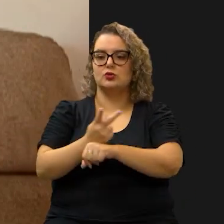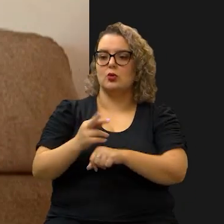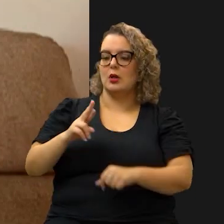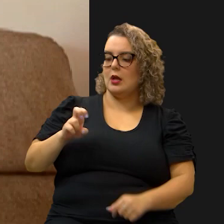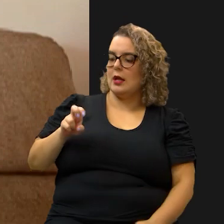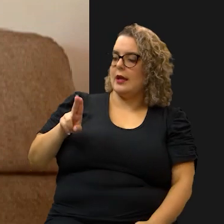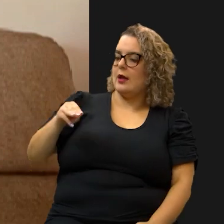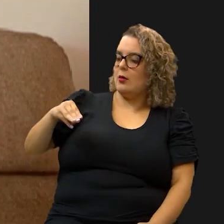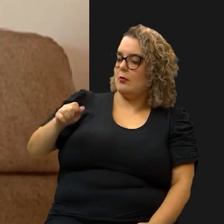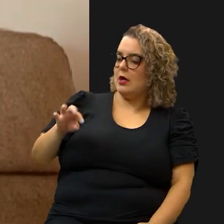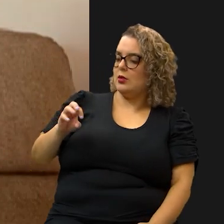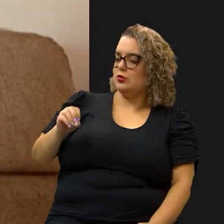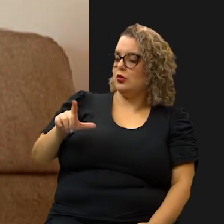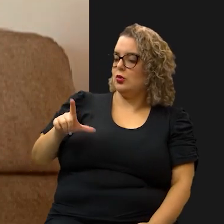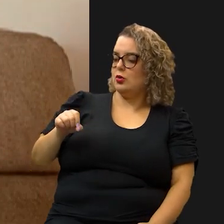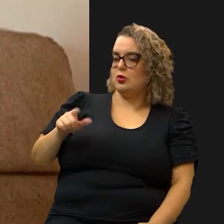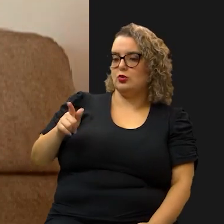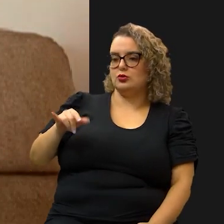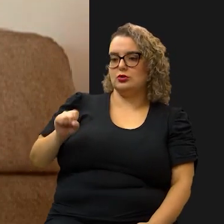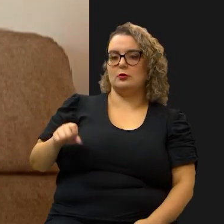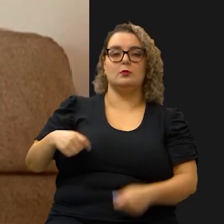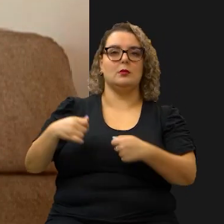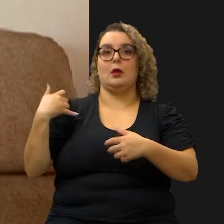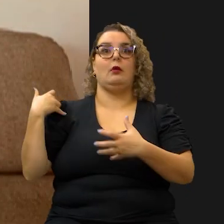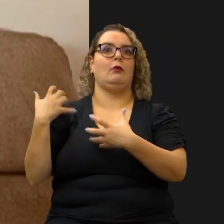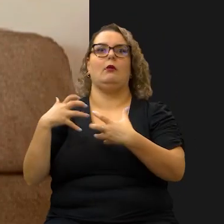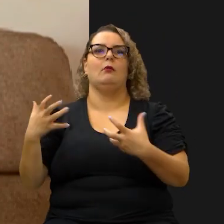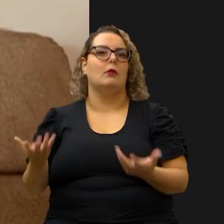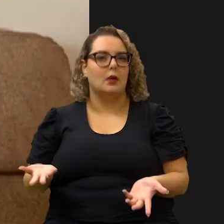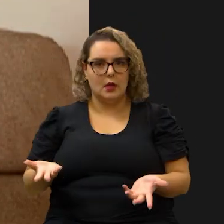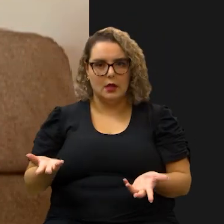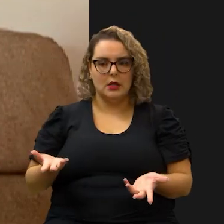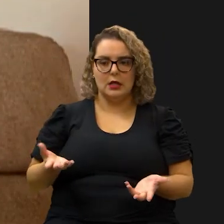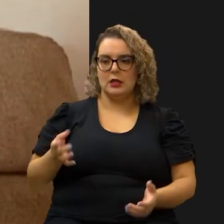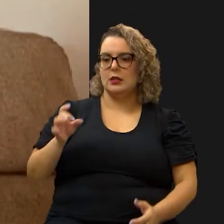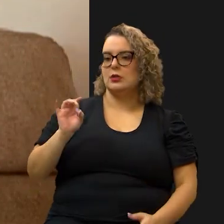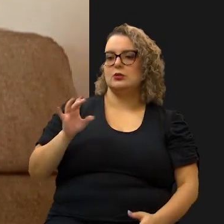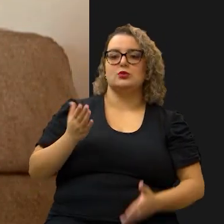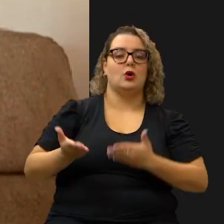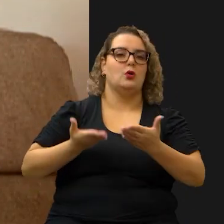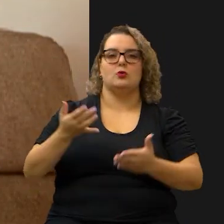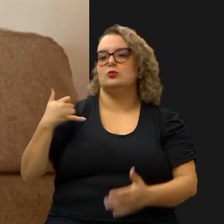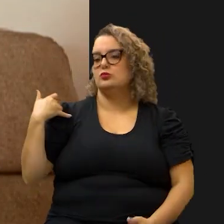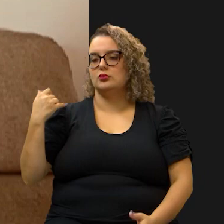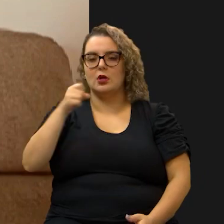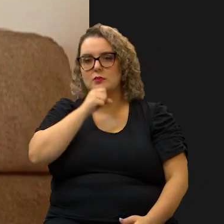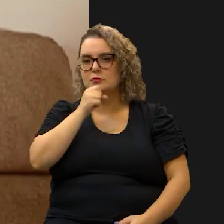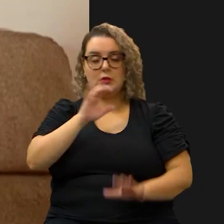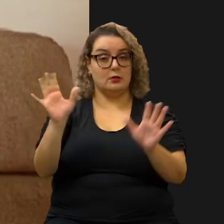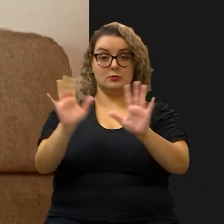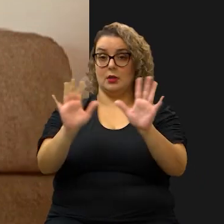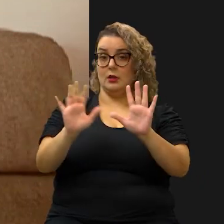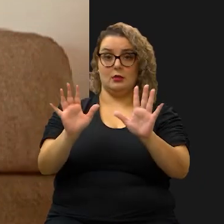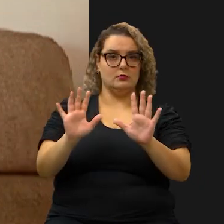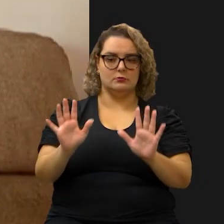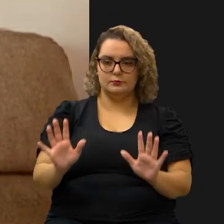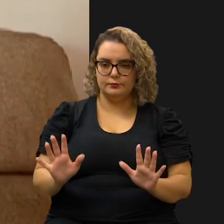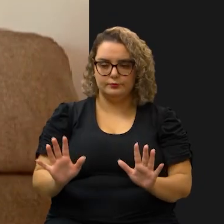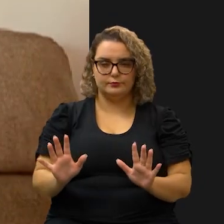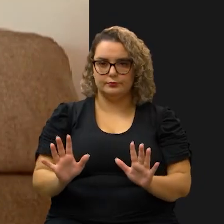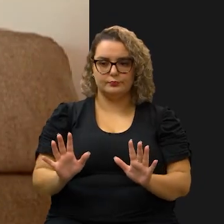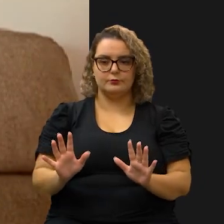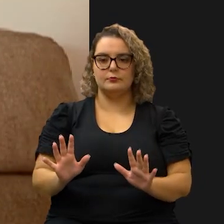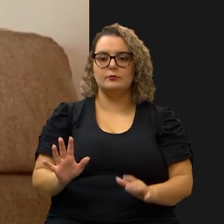para procurar um reumatologista você tem que ser idoso, que reumatologia só cuida de velho. Isso é um